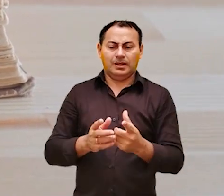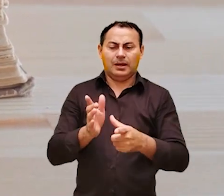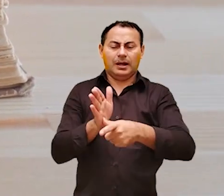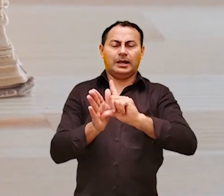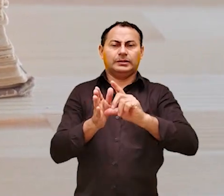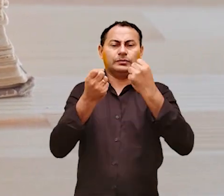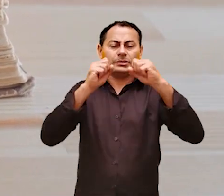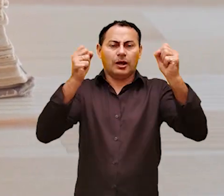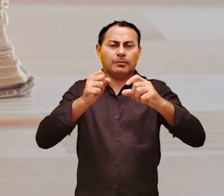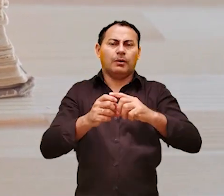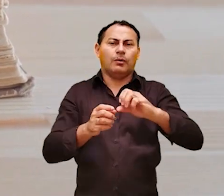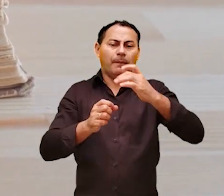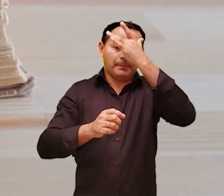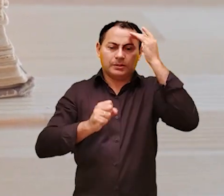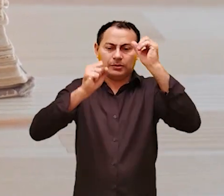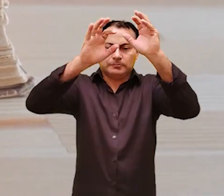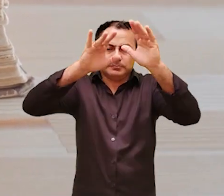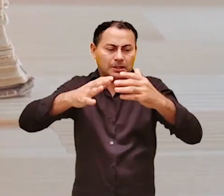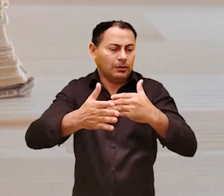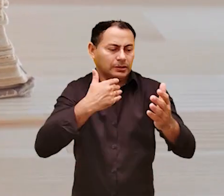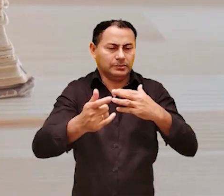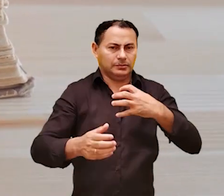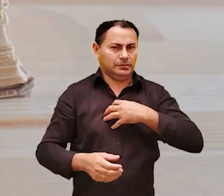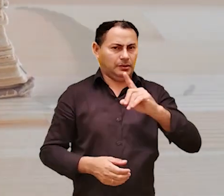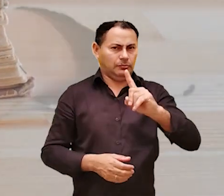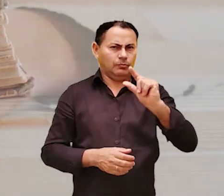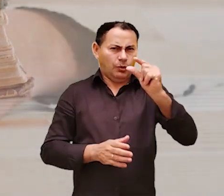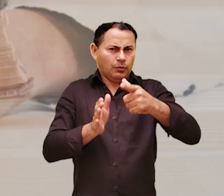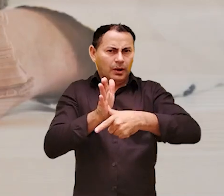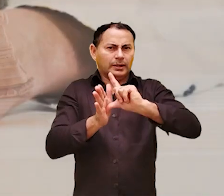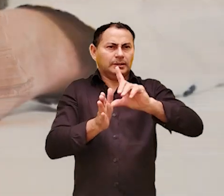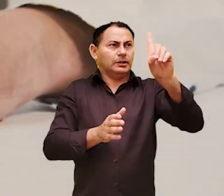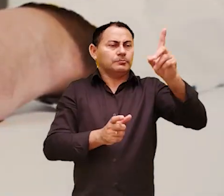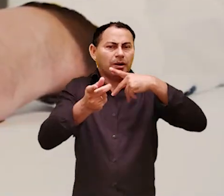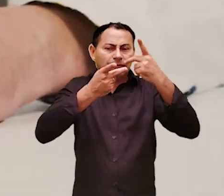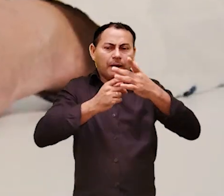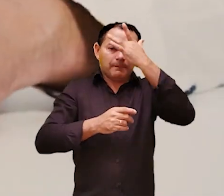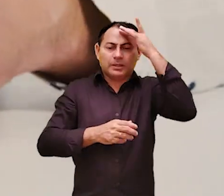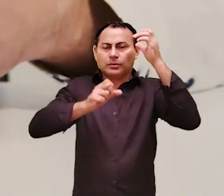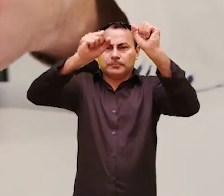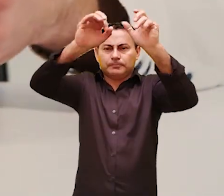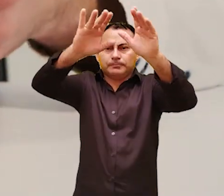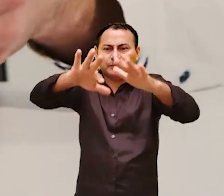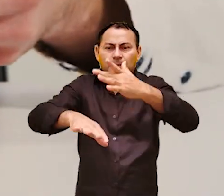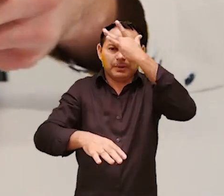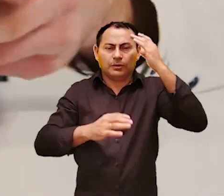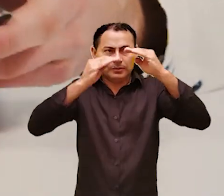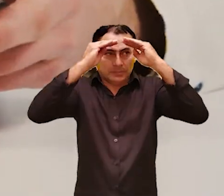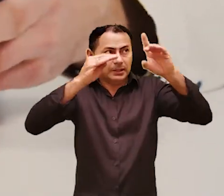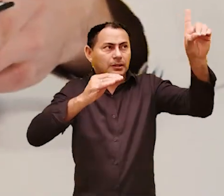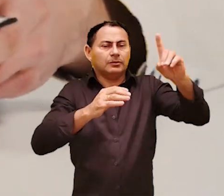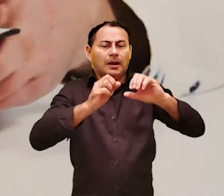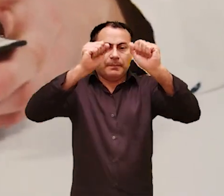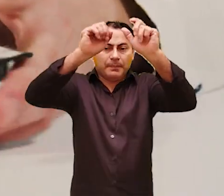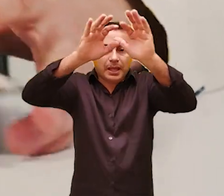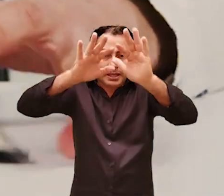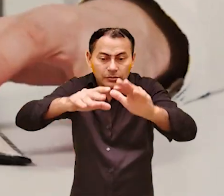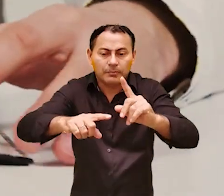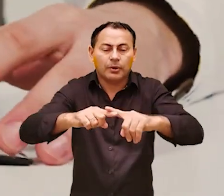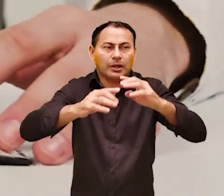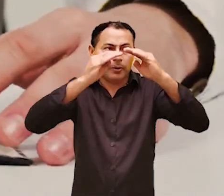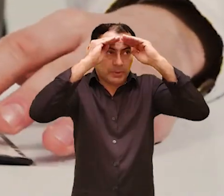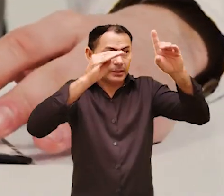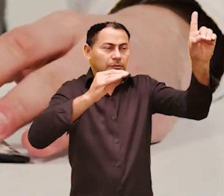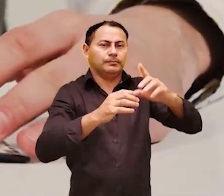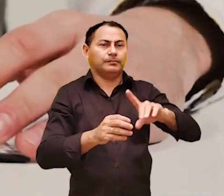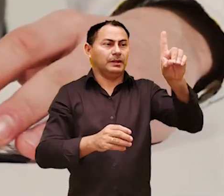esteja antes dos Salmos do homem abençoado por acaso. Um pouquinho antes de Deus dizer, o homem abençoado, o homem temente a Deus e abençoado